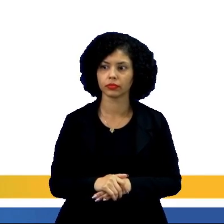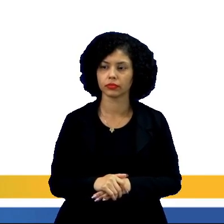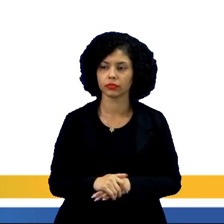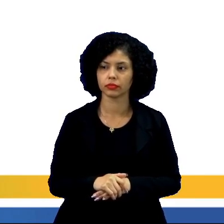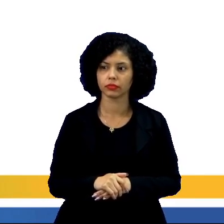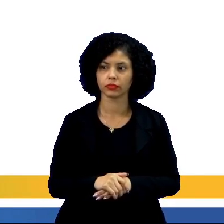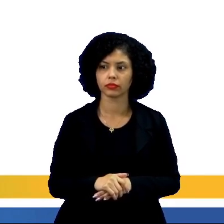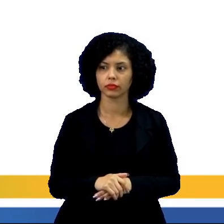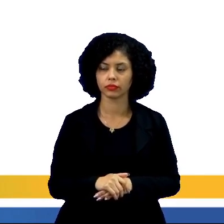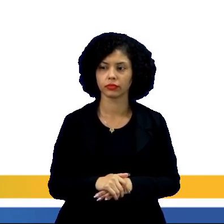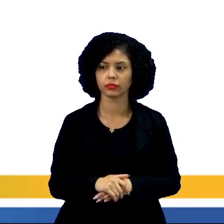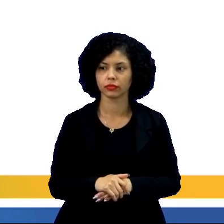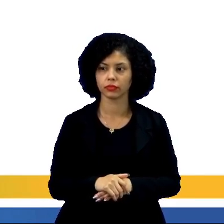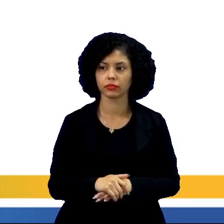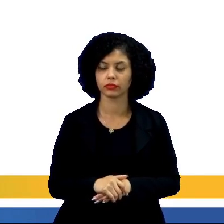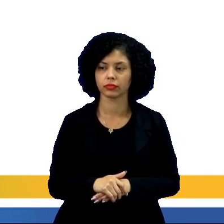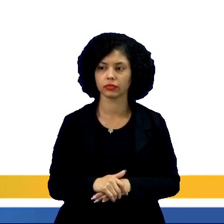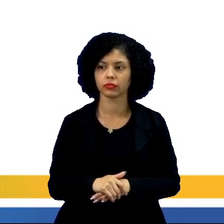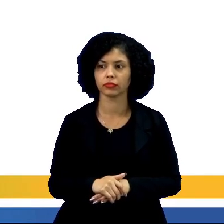Vou voltar um pouquinho aqui.